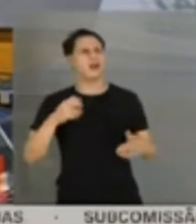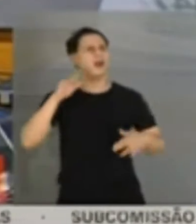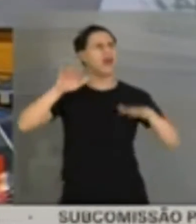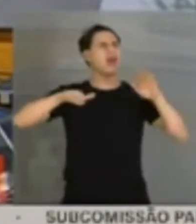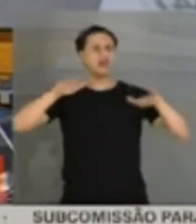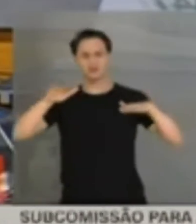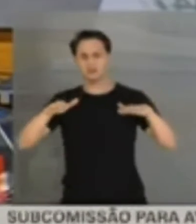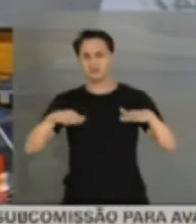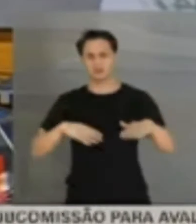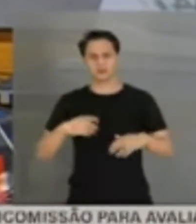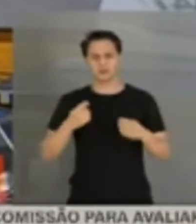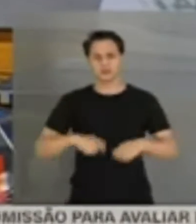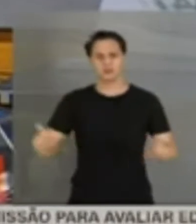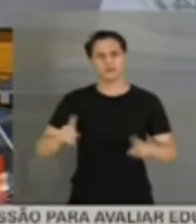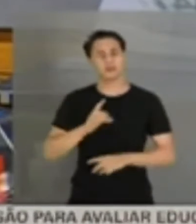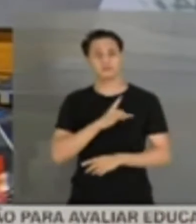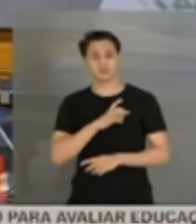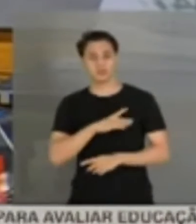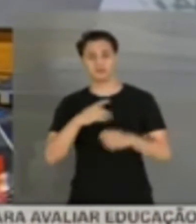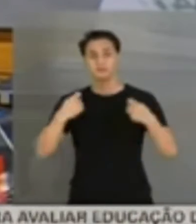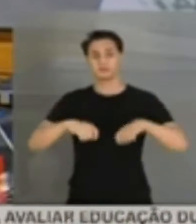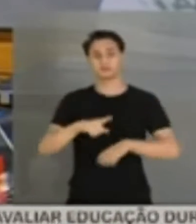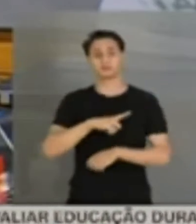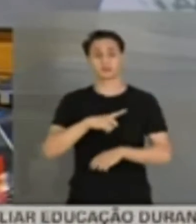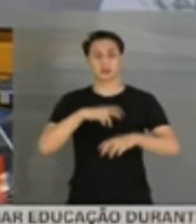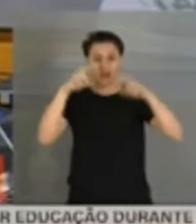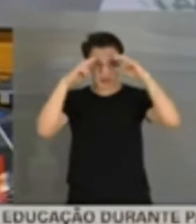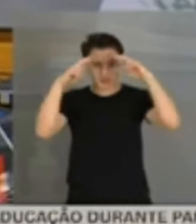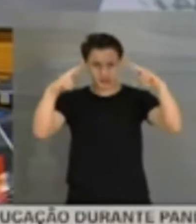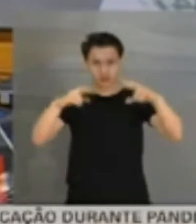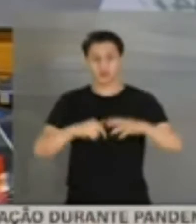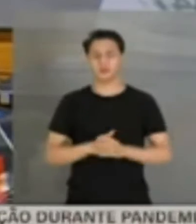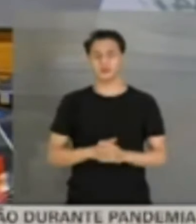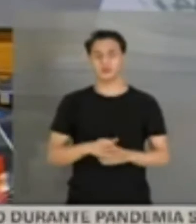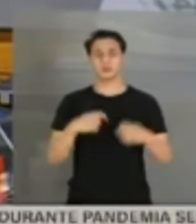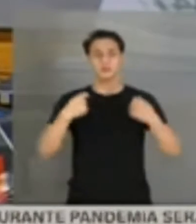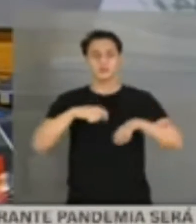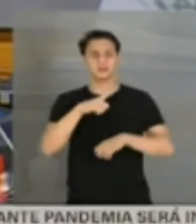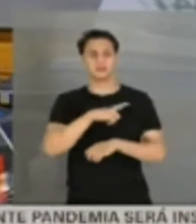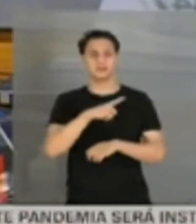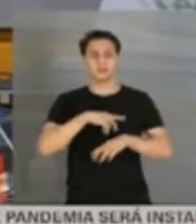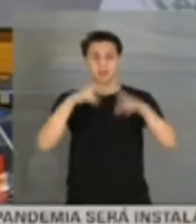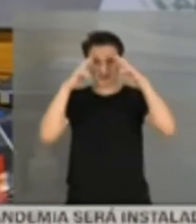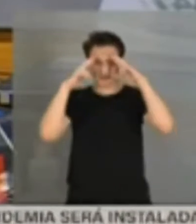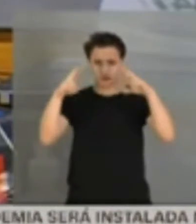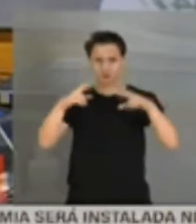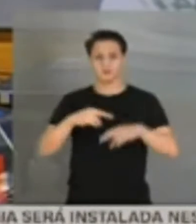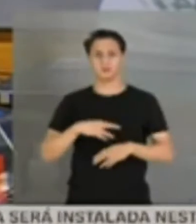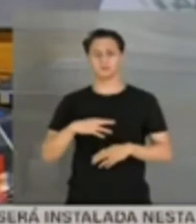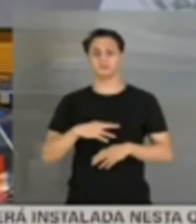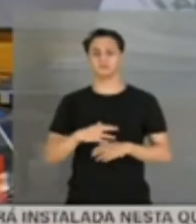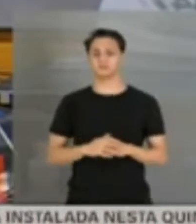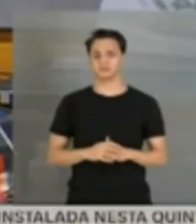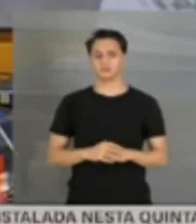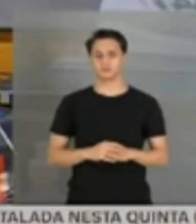ter medo. Tem que ter respeito. Tem que ter respeito,